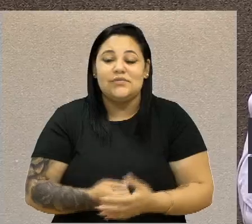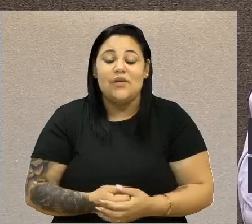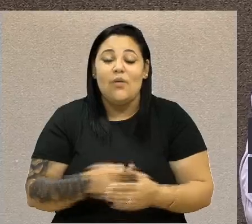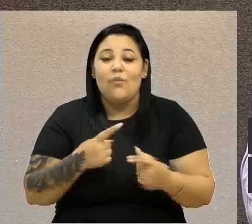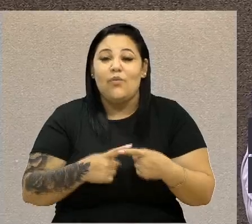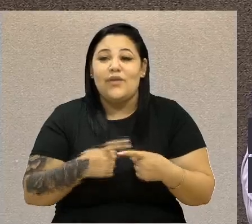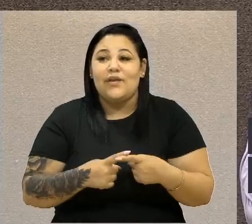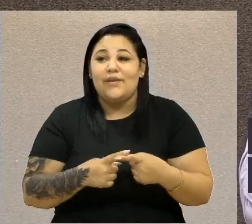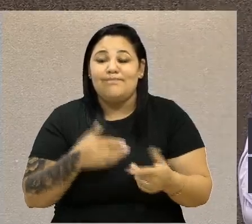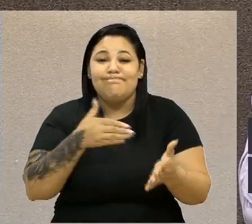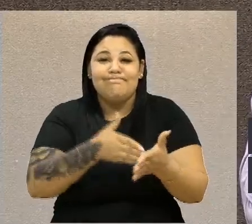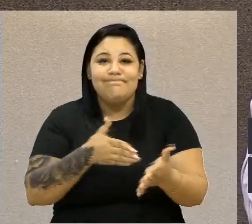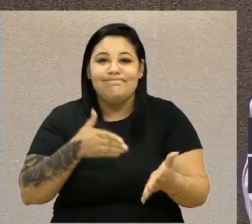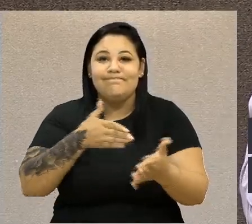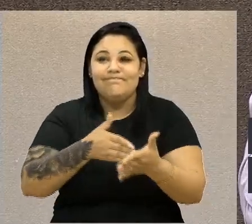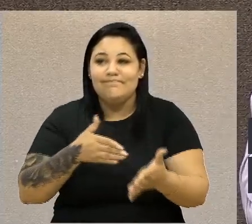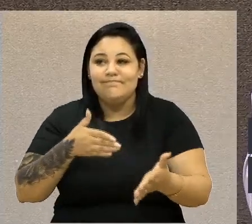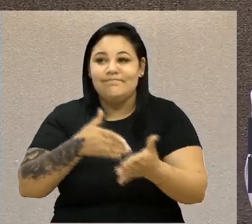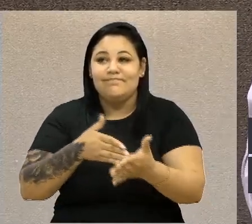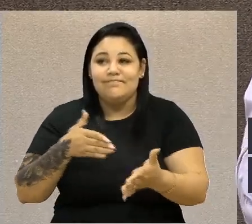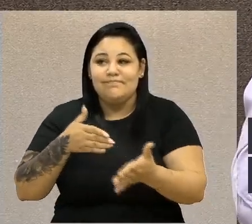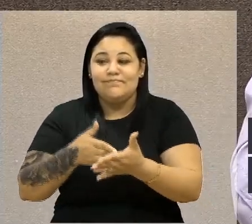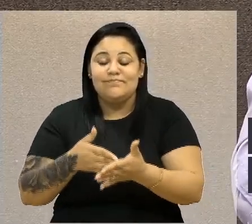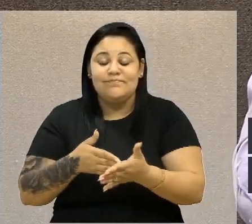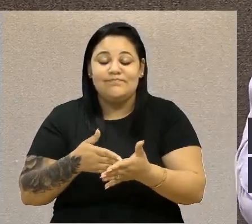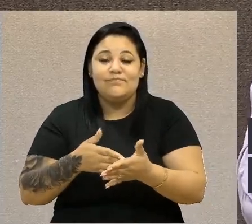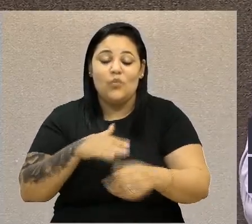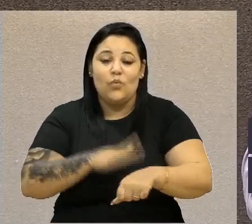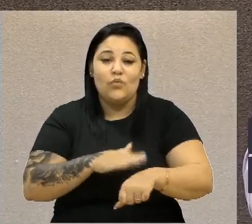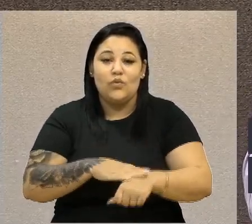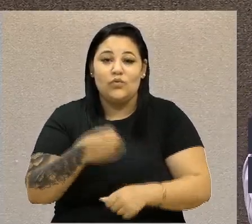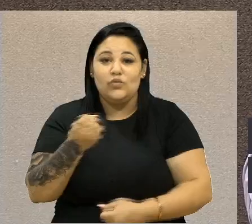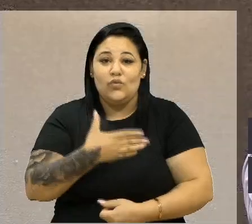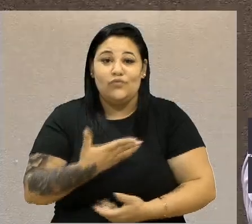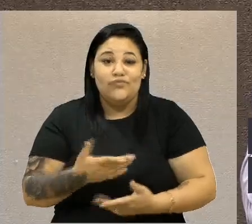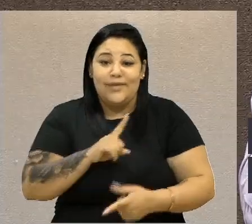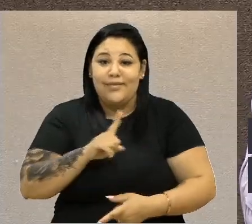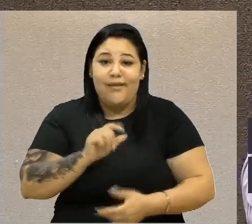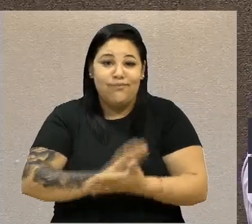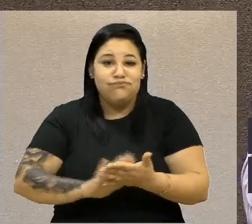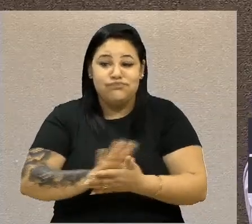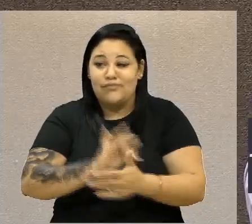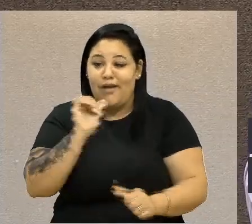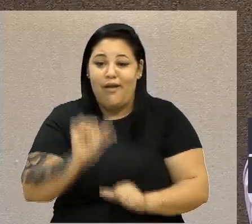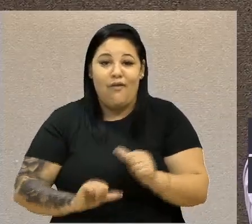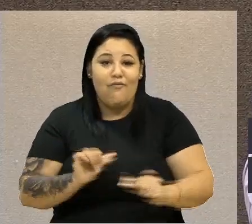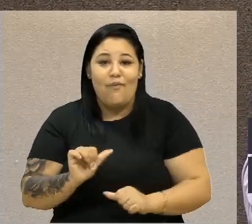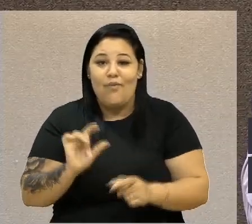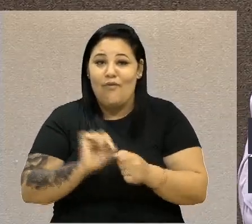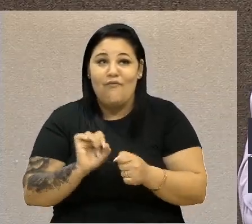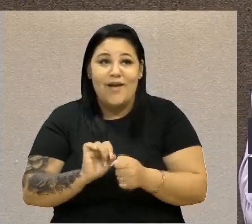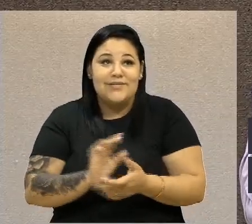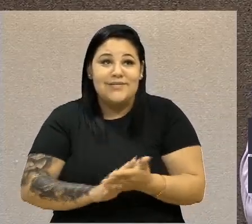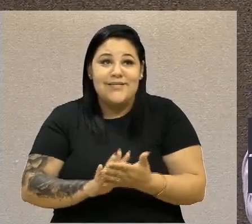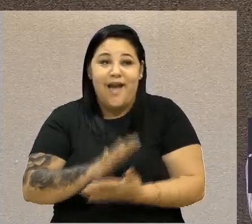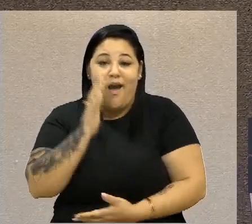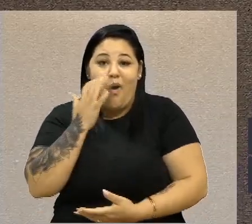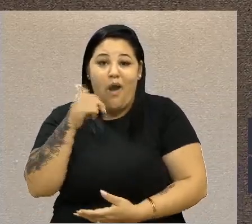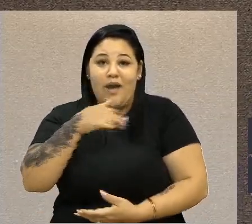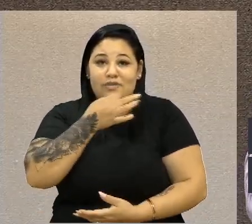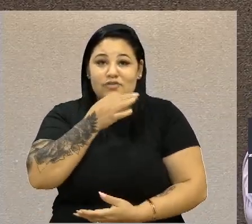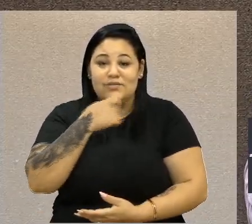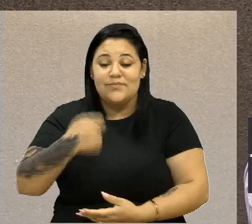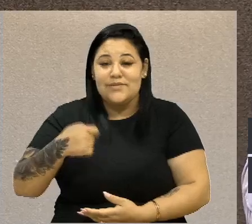tem um empecilho novo, um momento novo, e não se transforma, não se faz acontecer em Caxias do Sul. E isso tem que